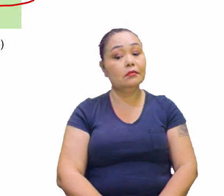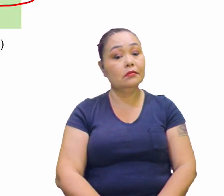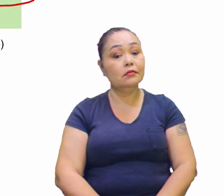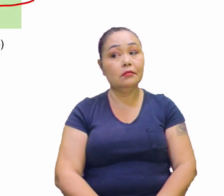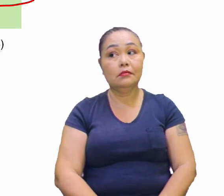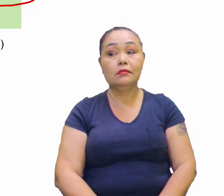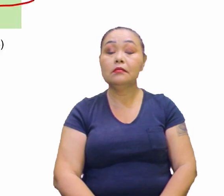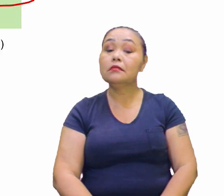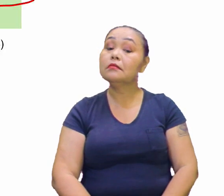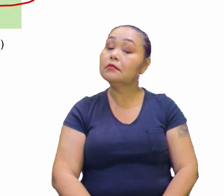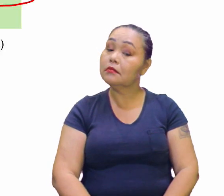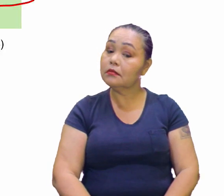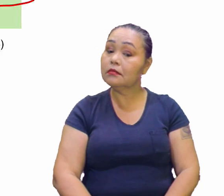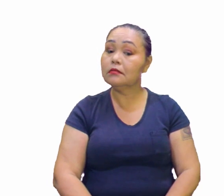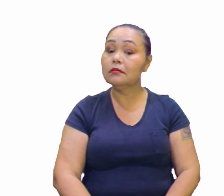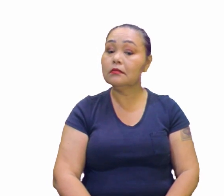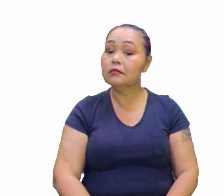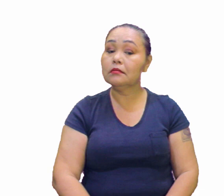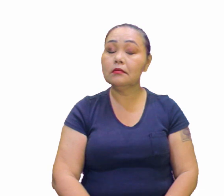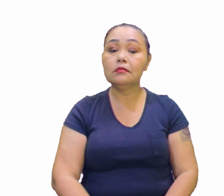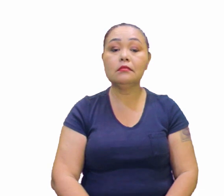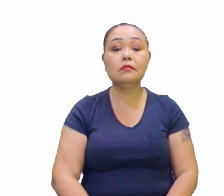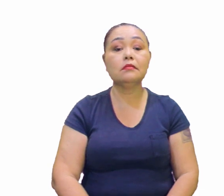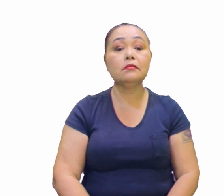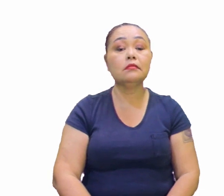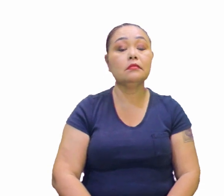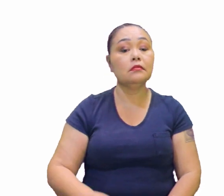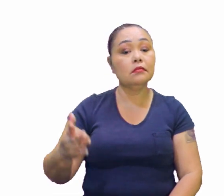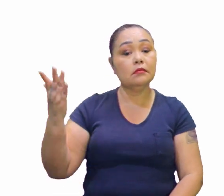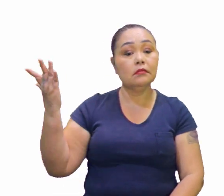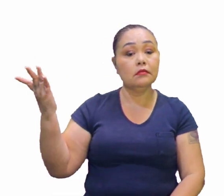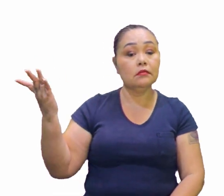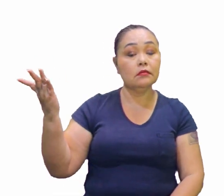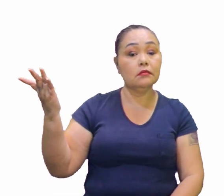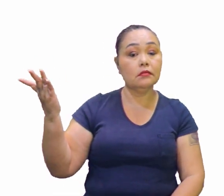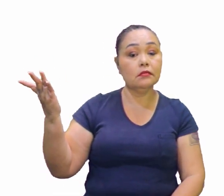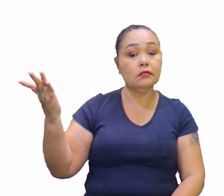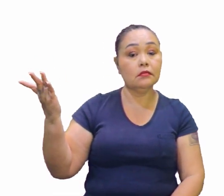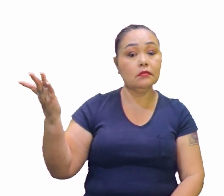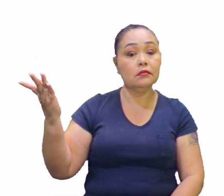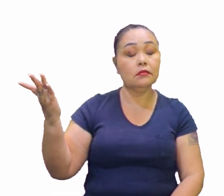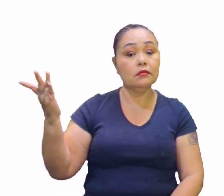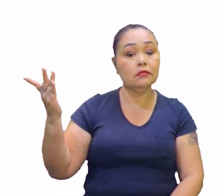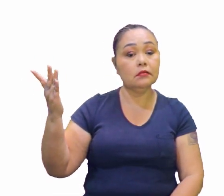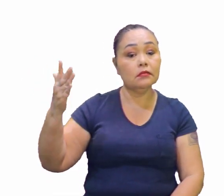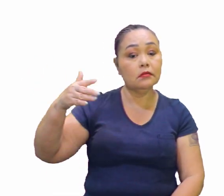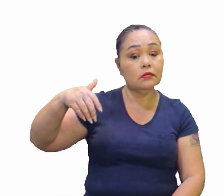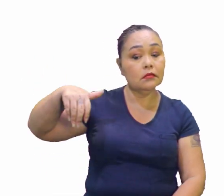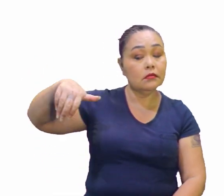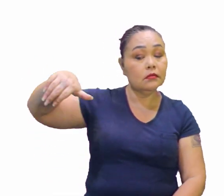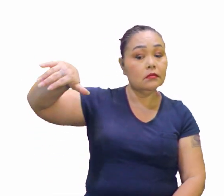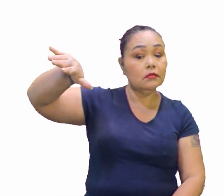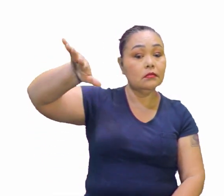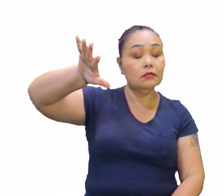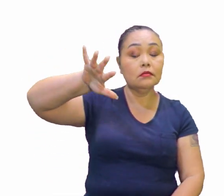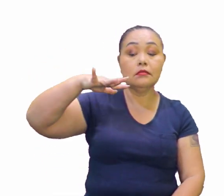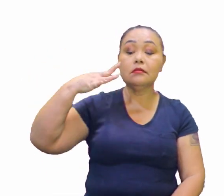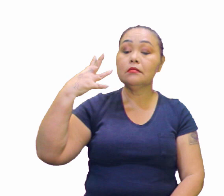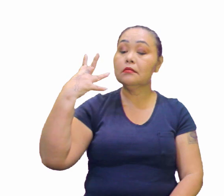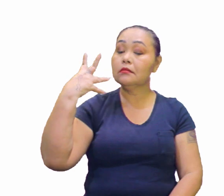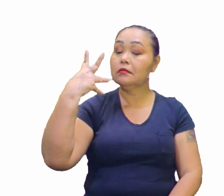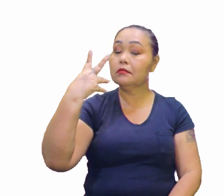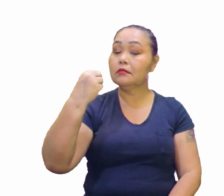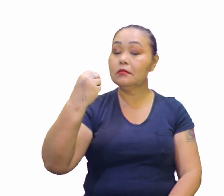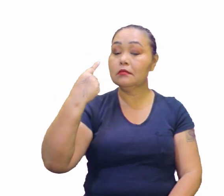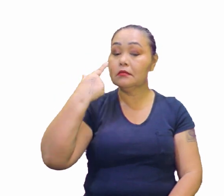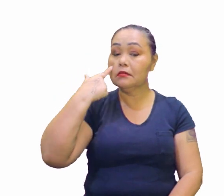Tá aí, olha o tamanho disso. ela é exuberante,